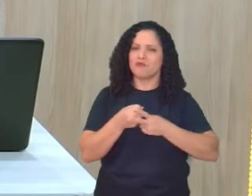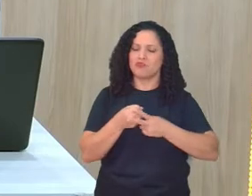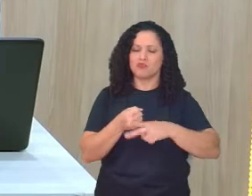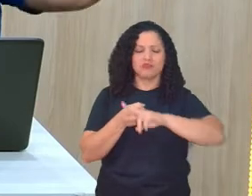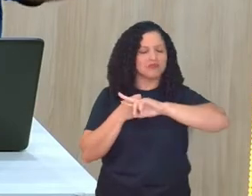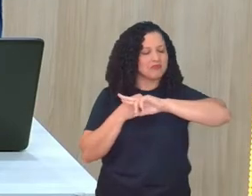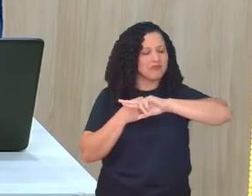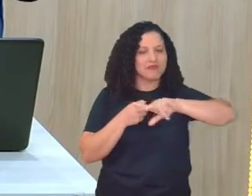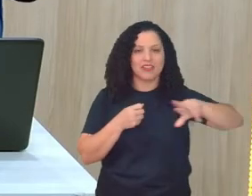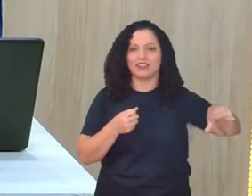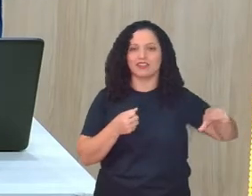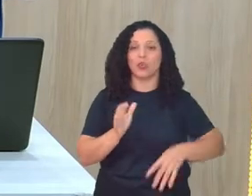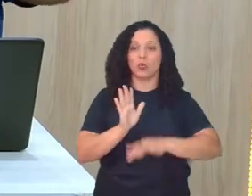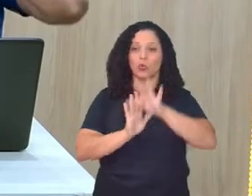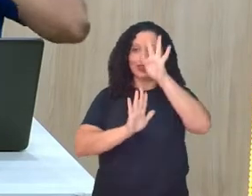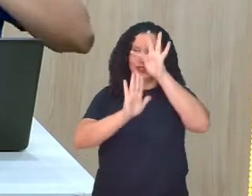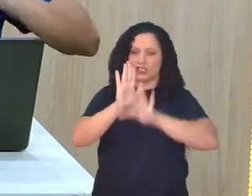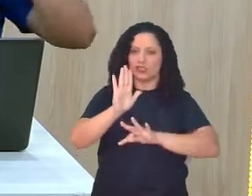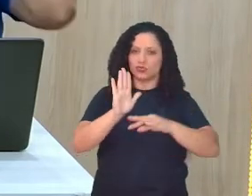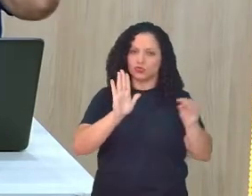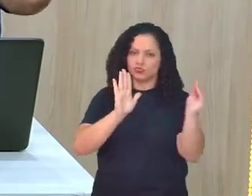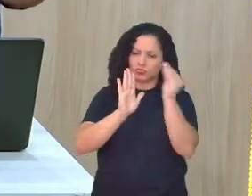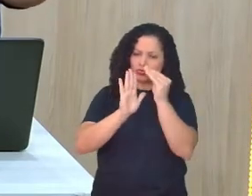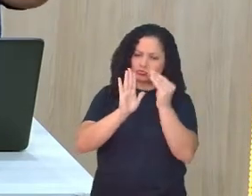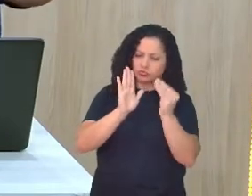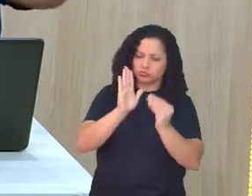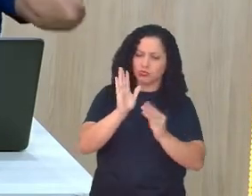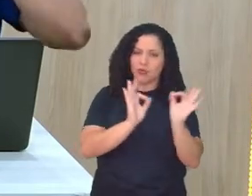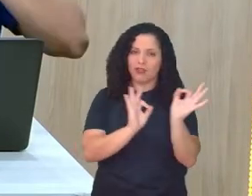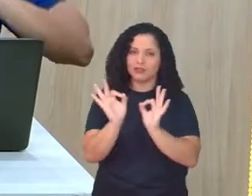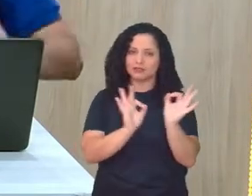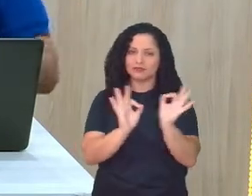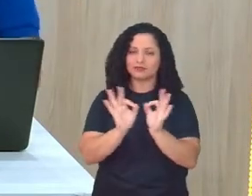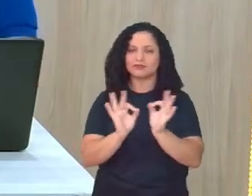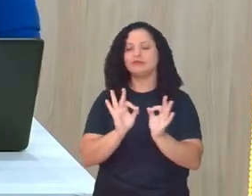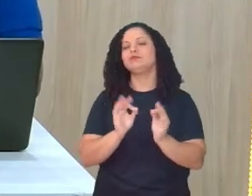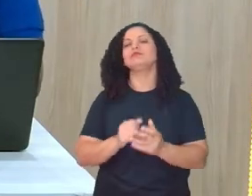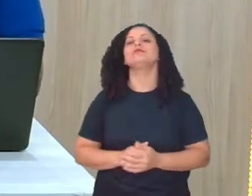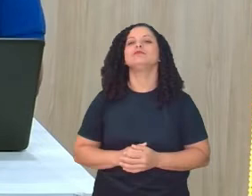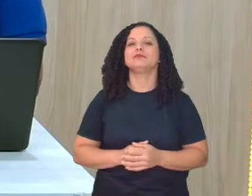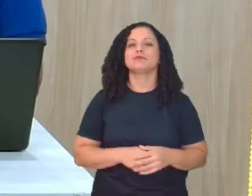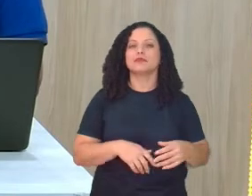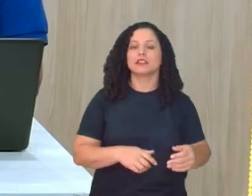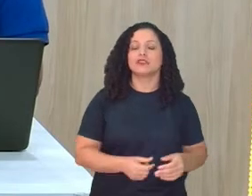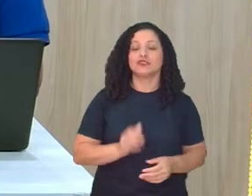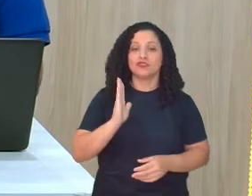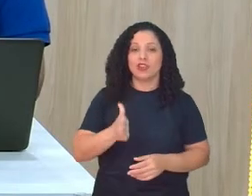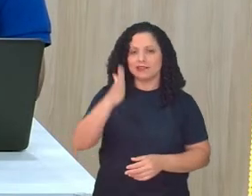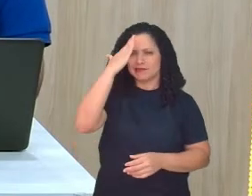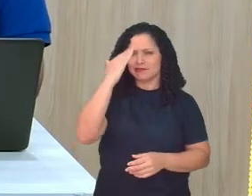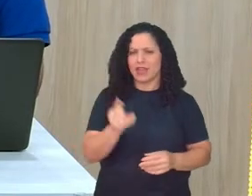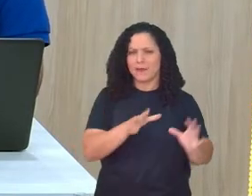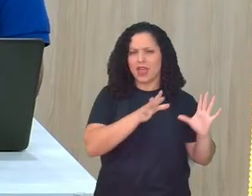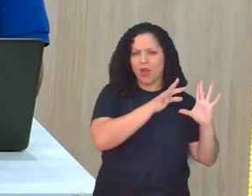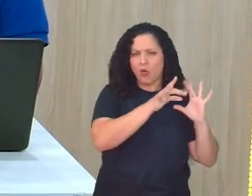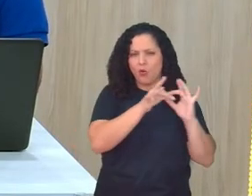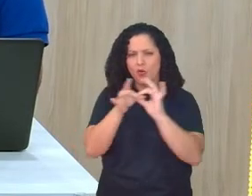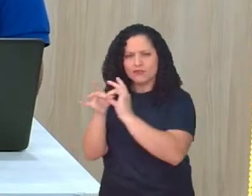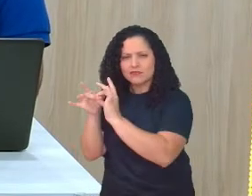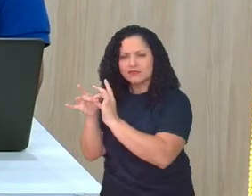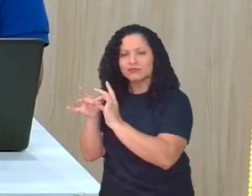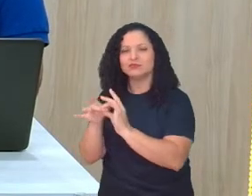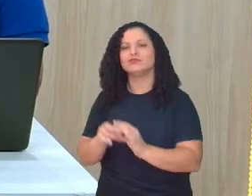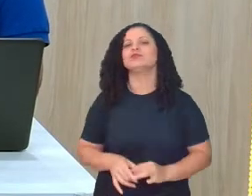Esse texto e colocar em prática, não é, percebendo essa coesão, essa inserção de